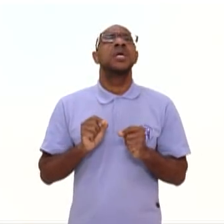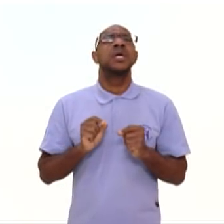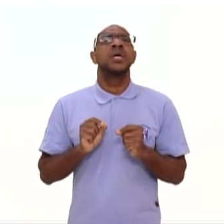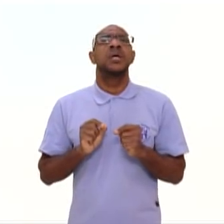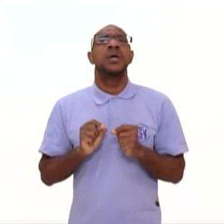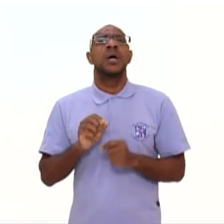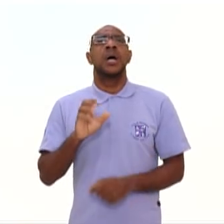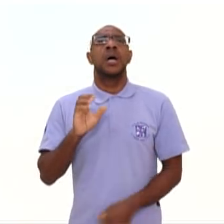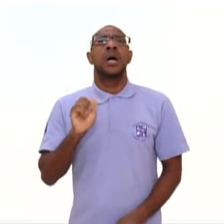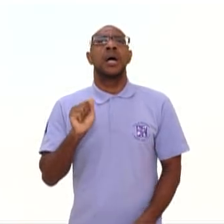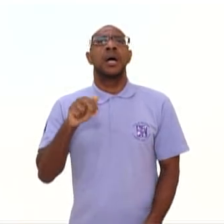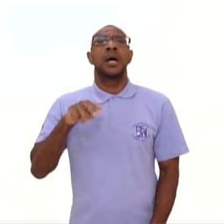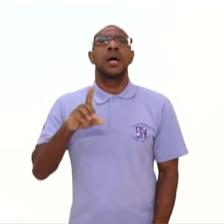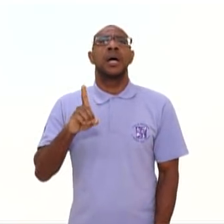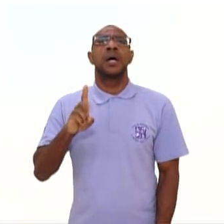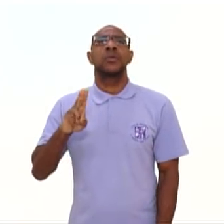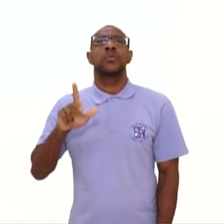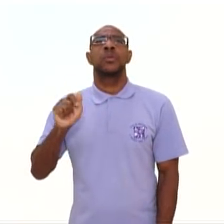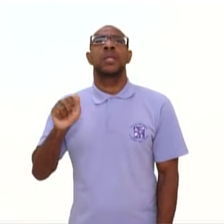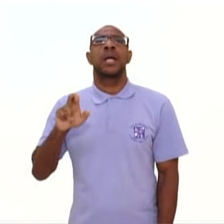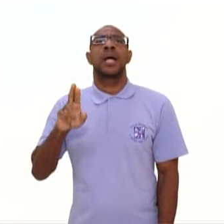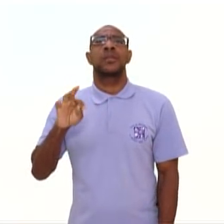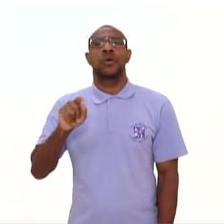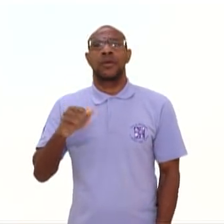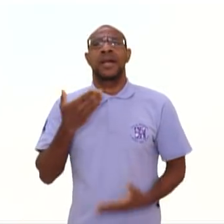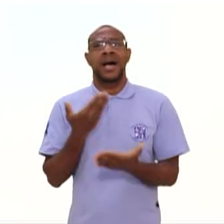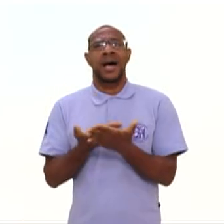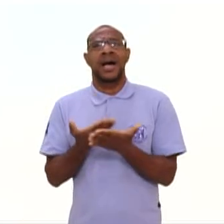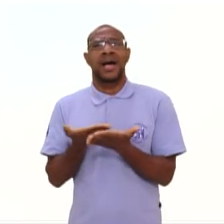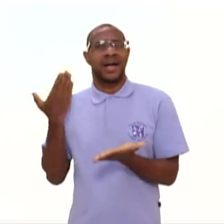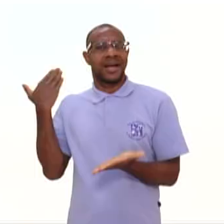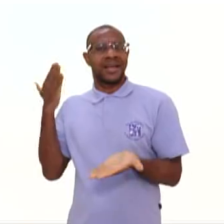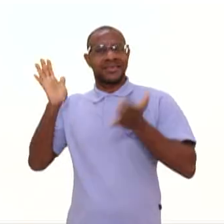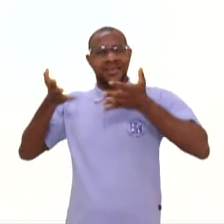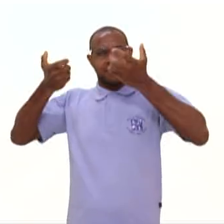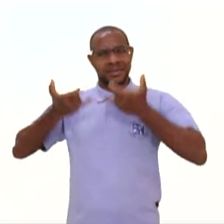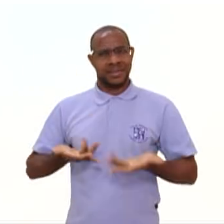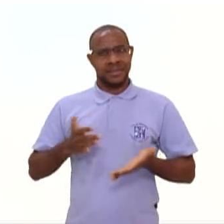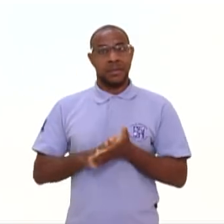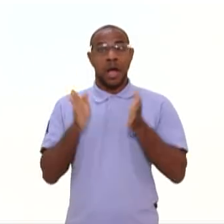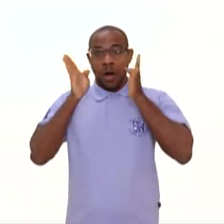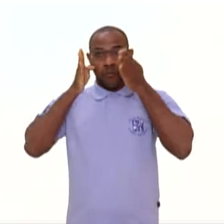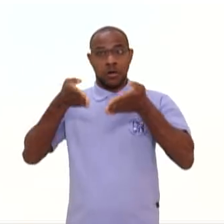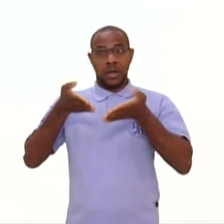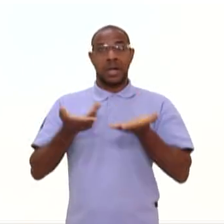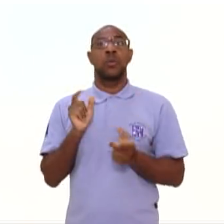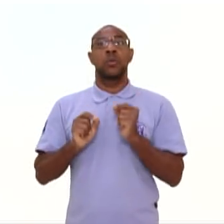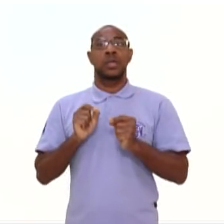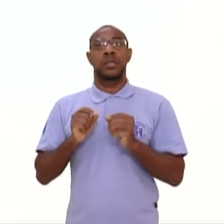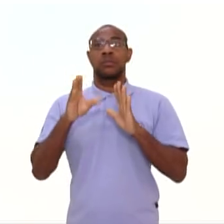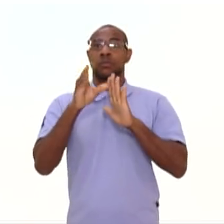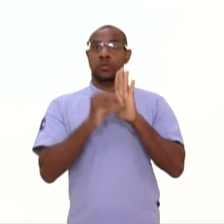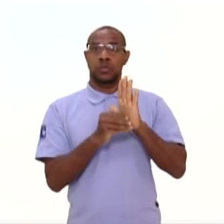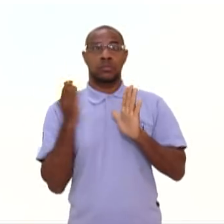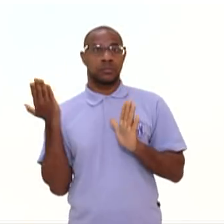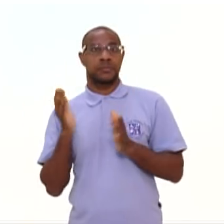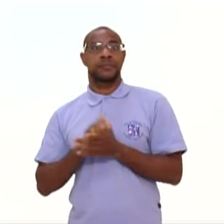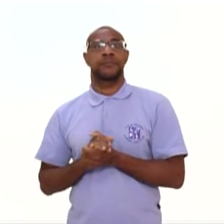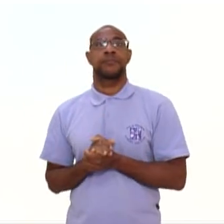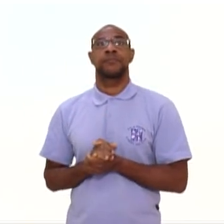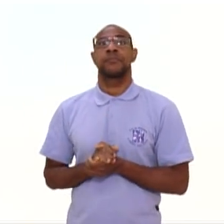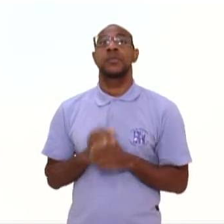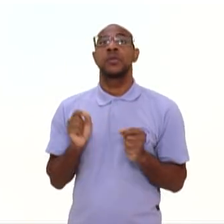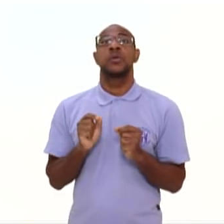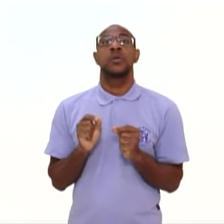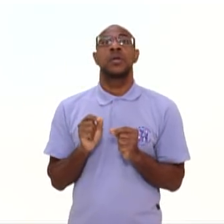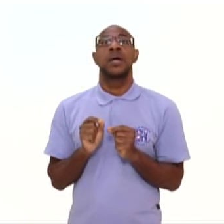é ondulatória. Eu já fiz uma breve abordagem na última aula, mas vamos começar a focar um pouquinho mais nesse contexto. Então, ali, ó, é a